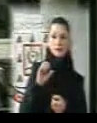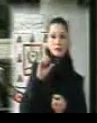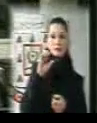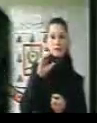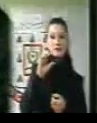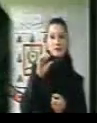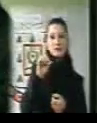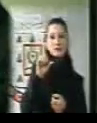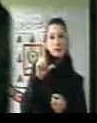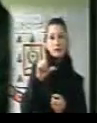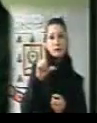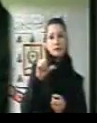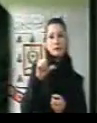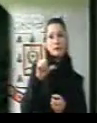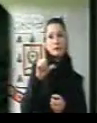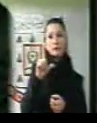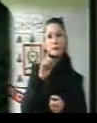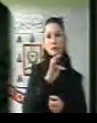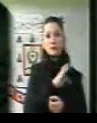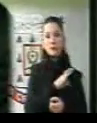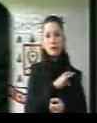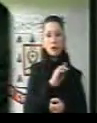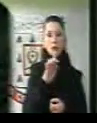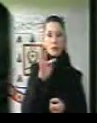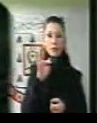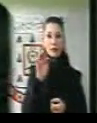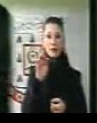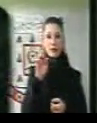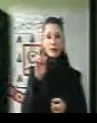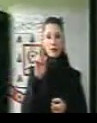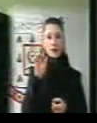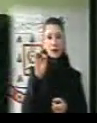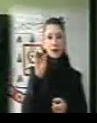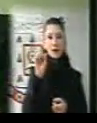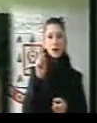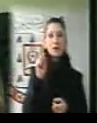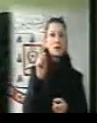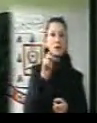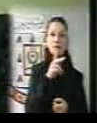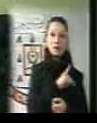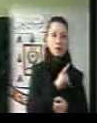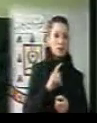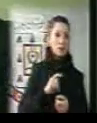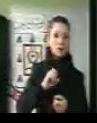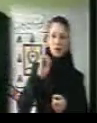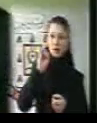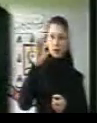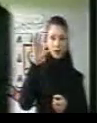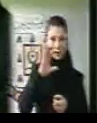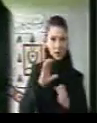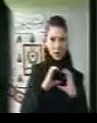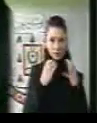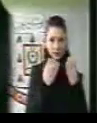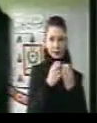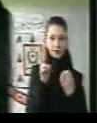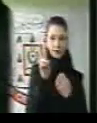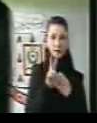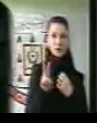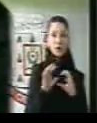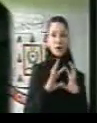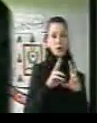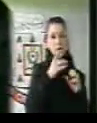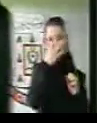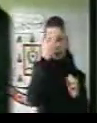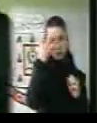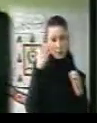ao comandante Fraga e ao presidente da Câmara de Vereadores de Sara, a todo o público que nos assiste e também aqueles que